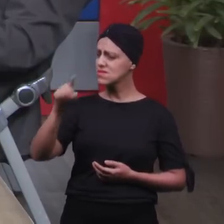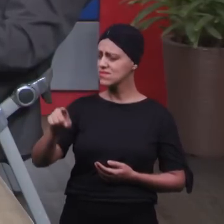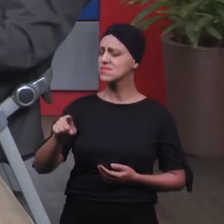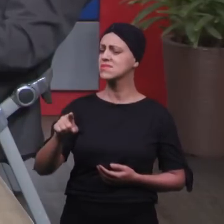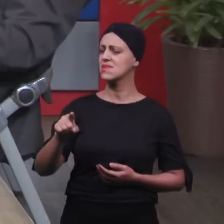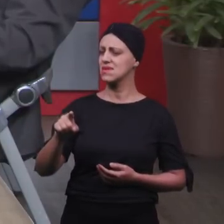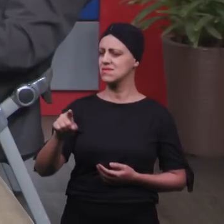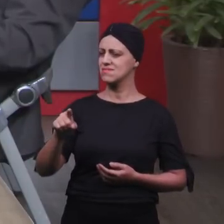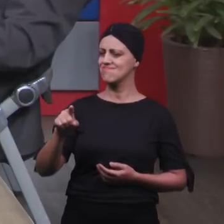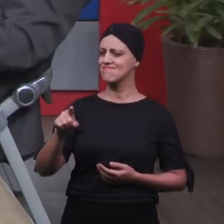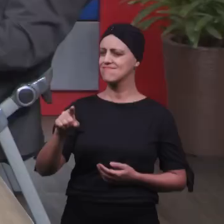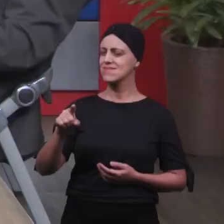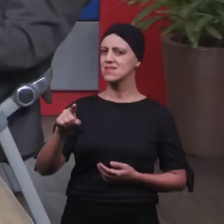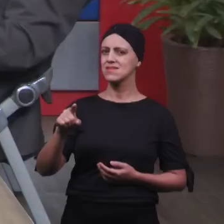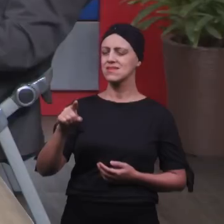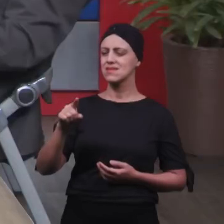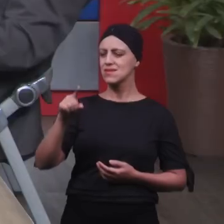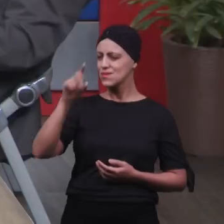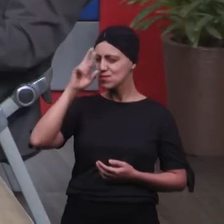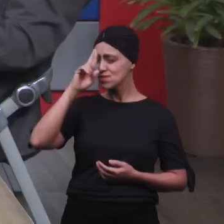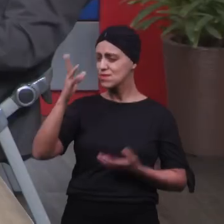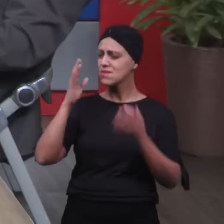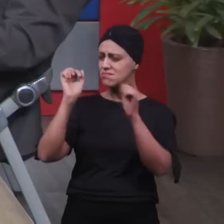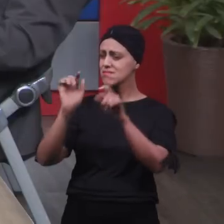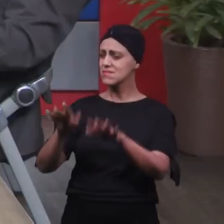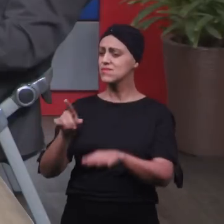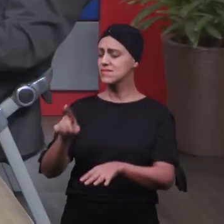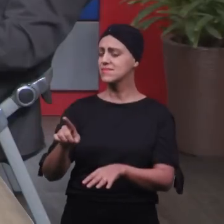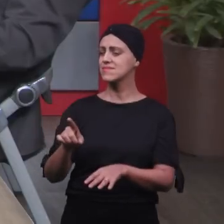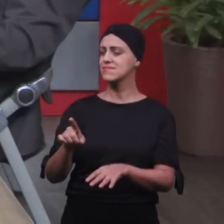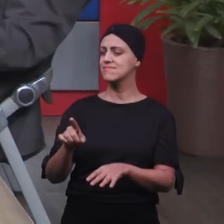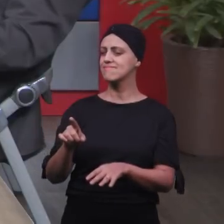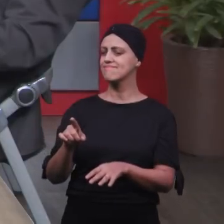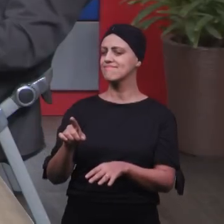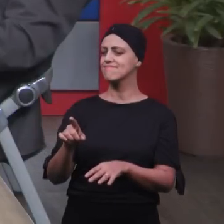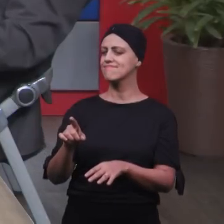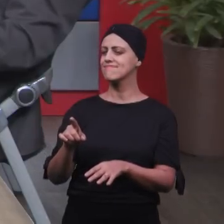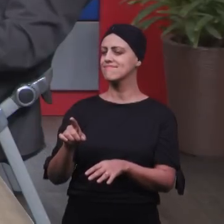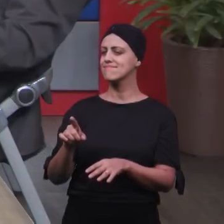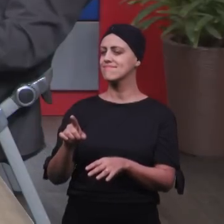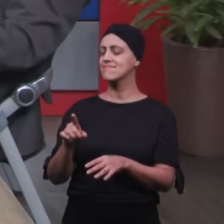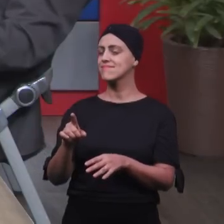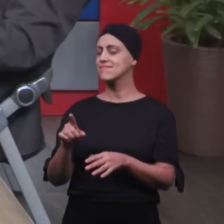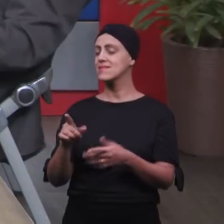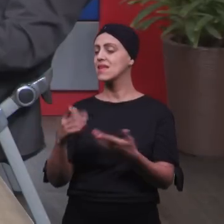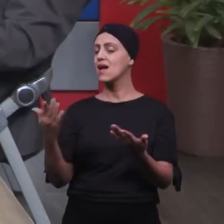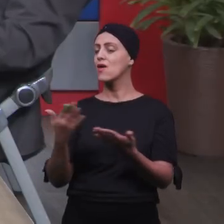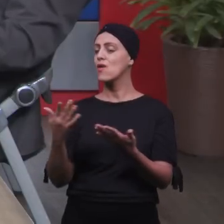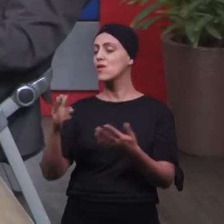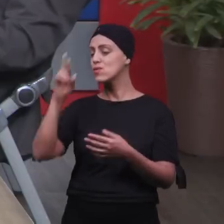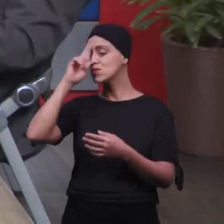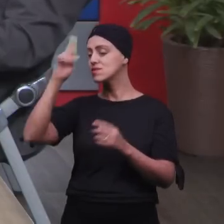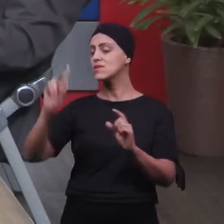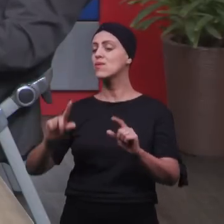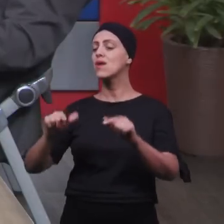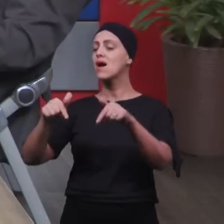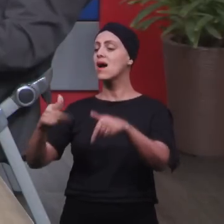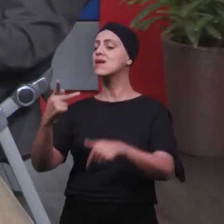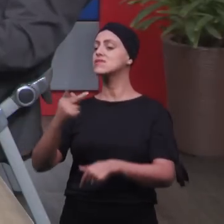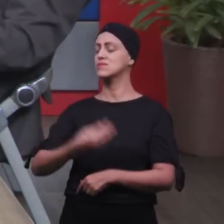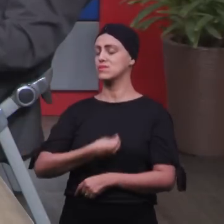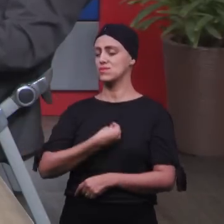Senhor. Né? E em função dessa credibilidade, o Senhor ele vai agir em favor da sua